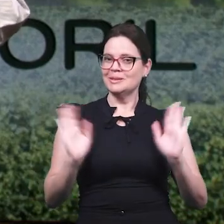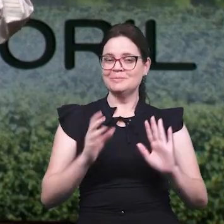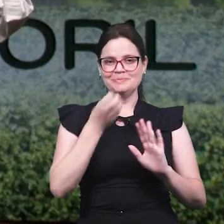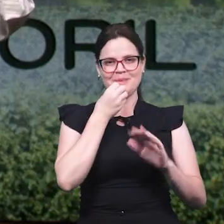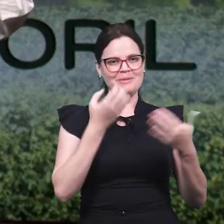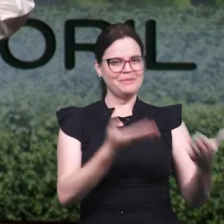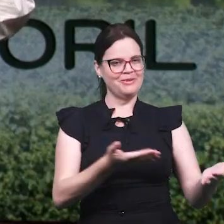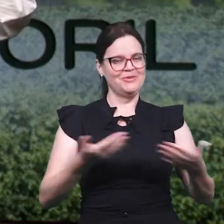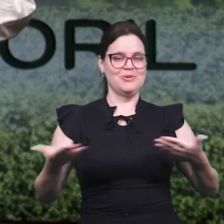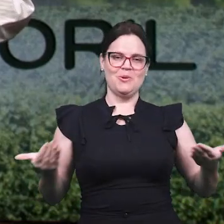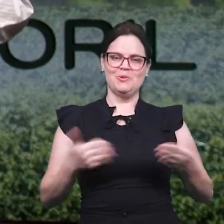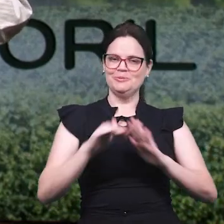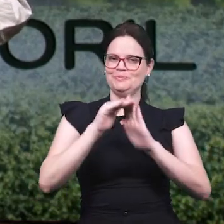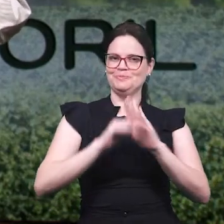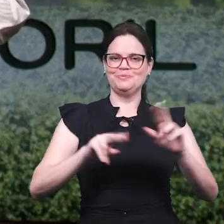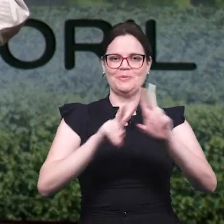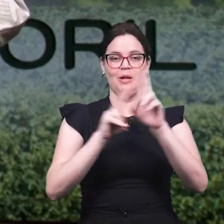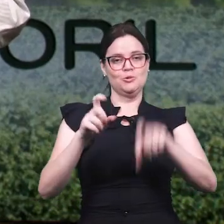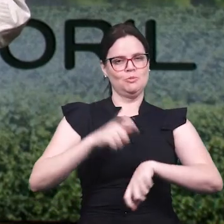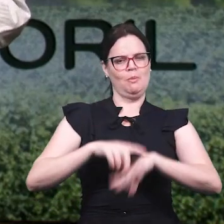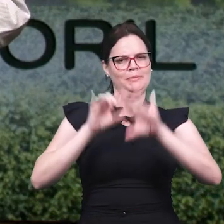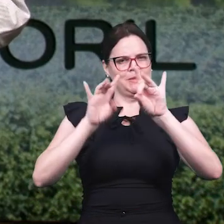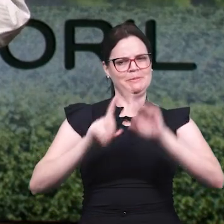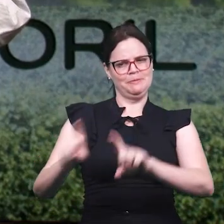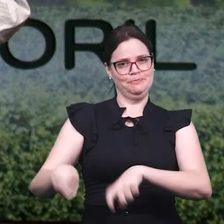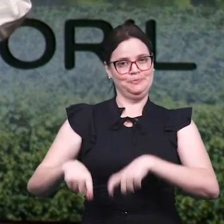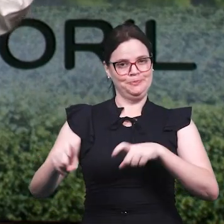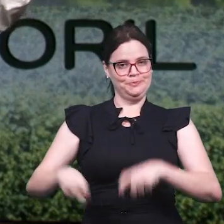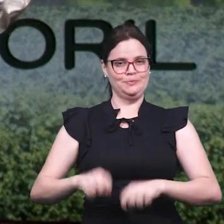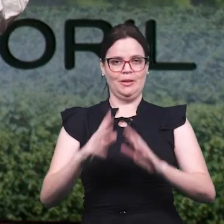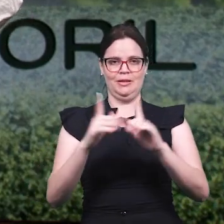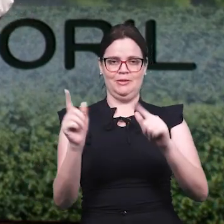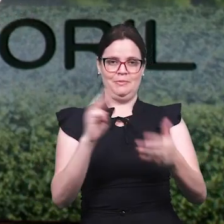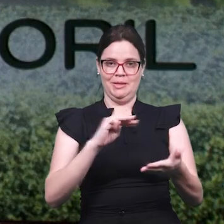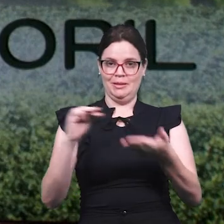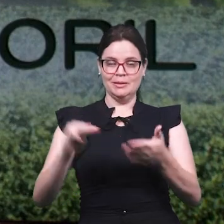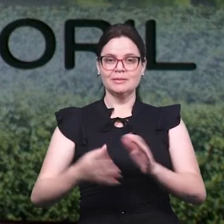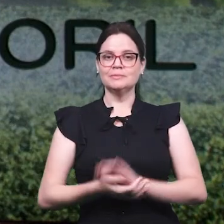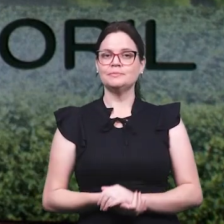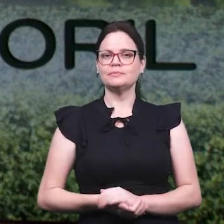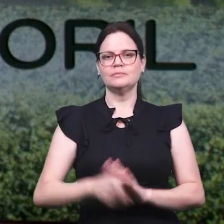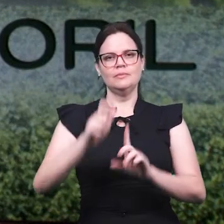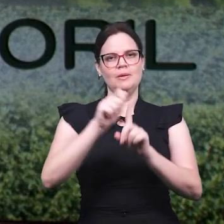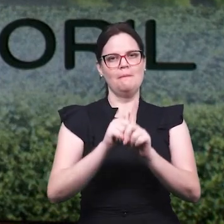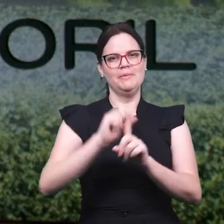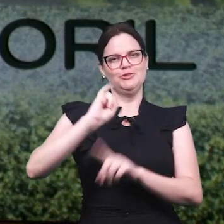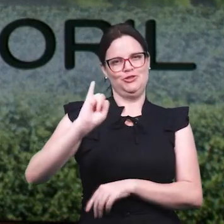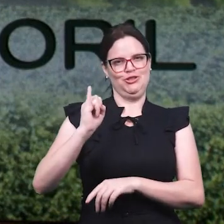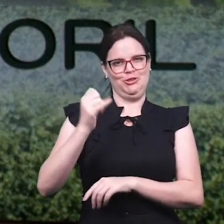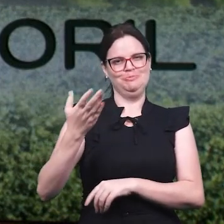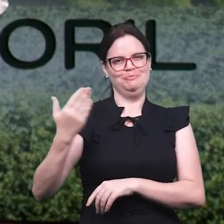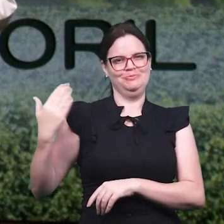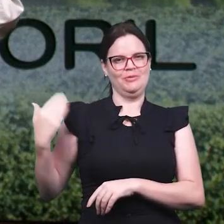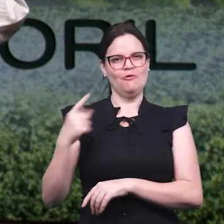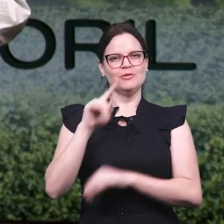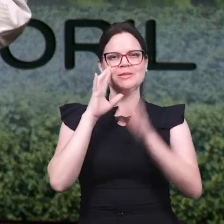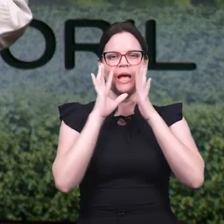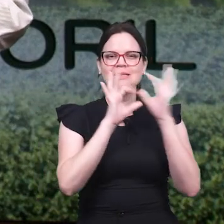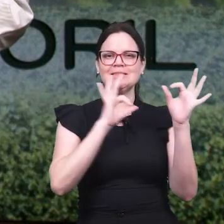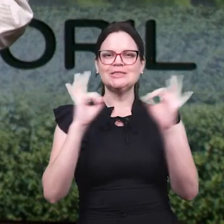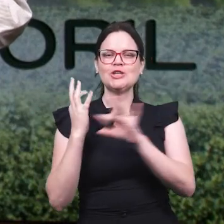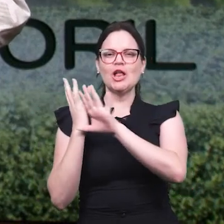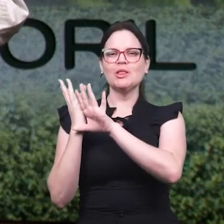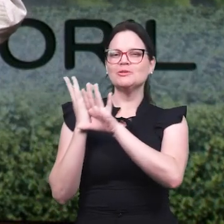Olá, sejam muito bem-vindos ao programa Momento Agropastoril. Ao longo do mês de janeiro, você conferiu